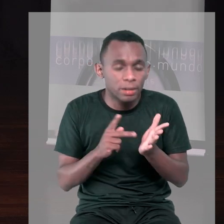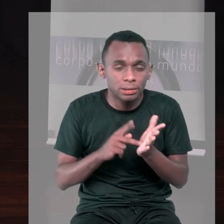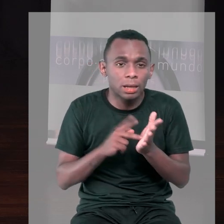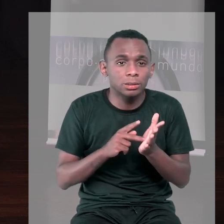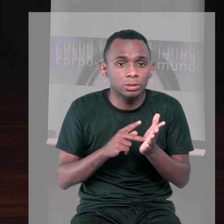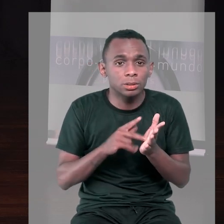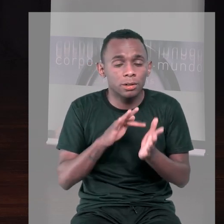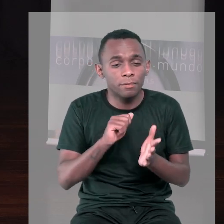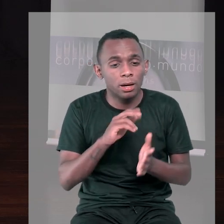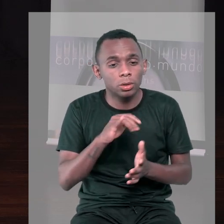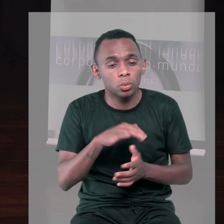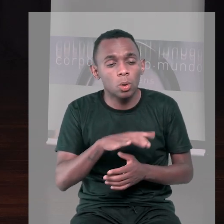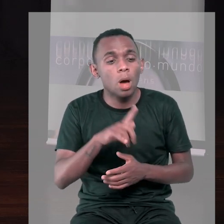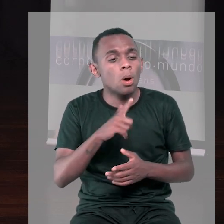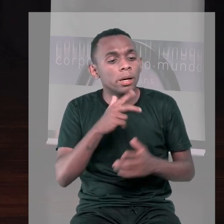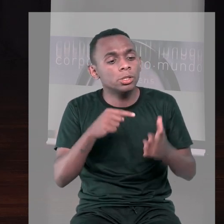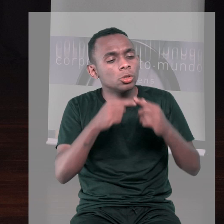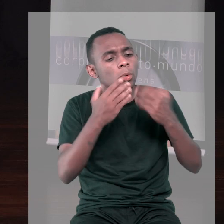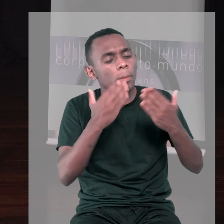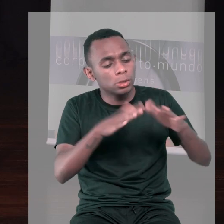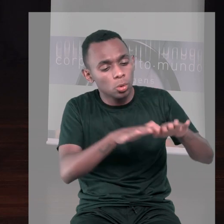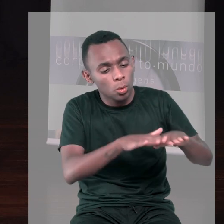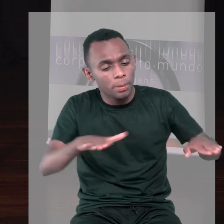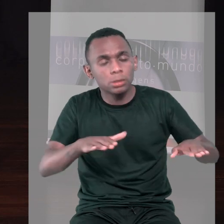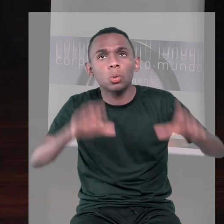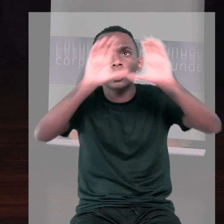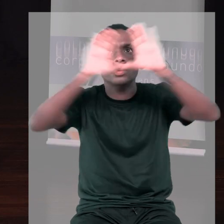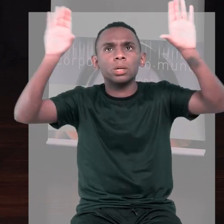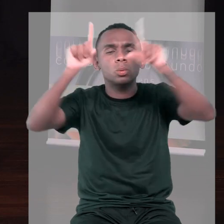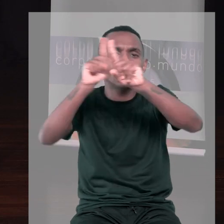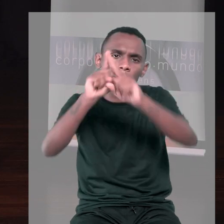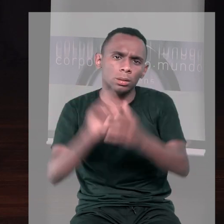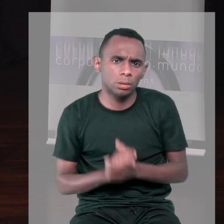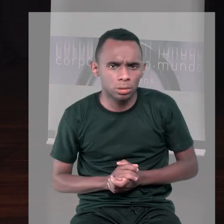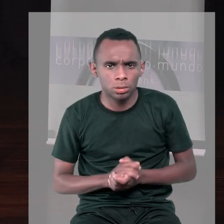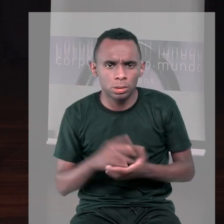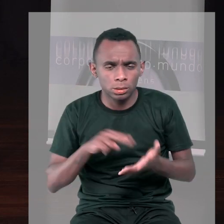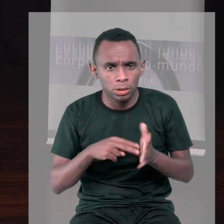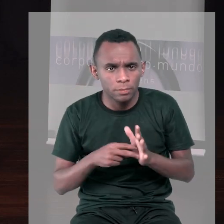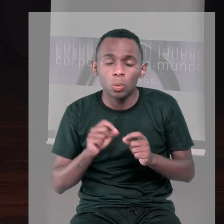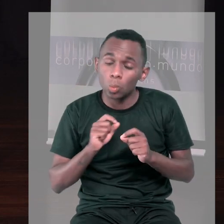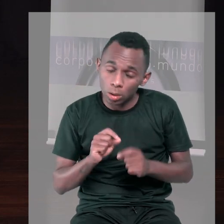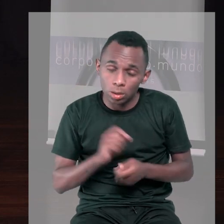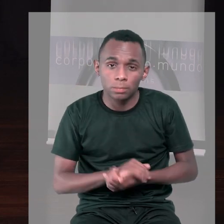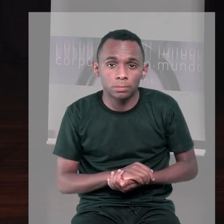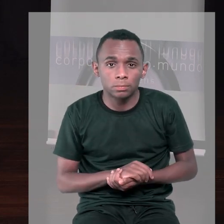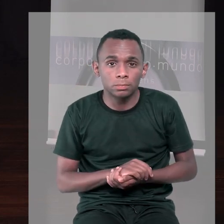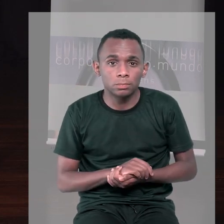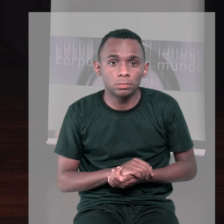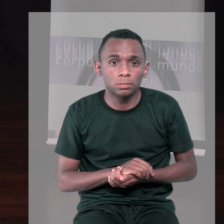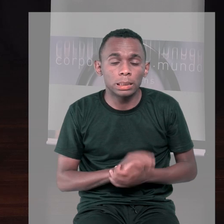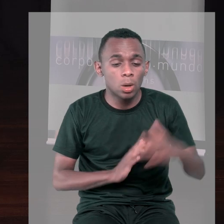Então, é isso que me parece importante reter. A diferença entre o que é do campo da